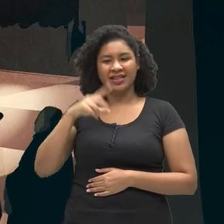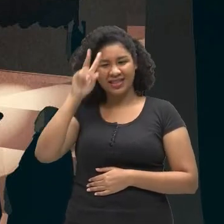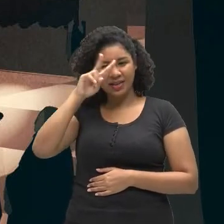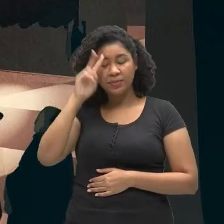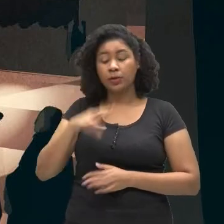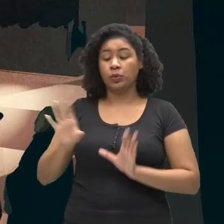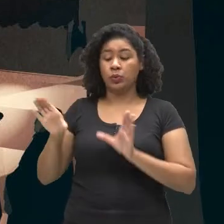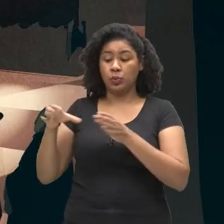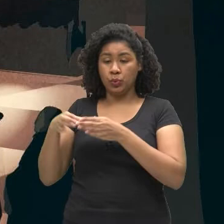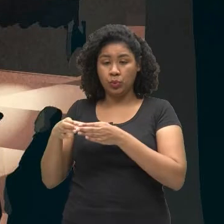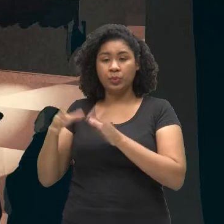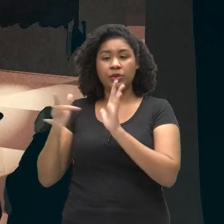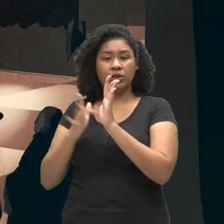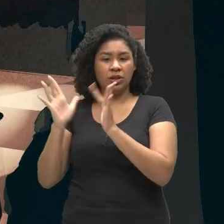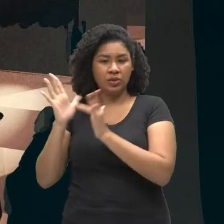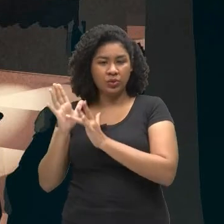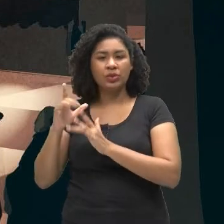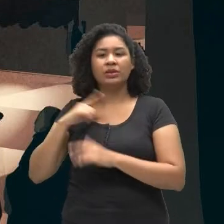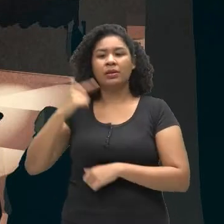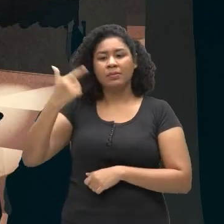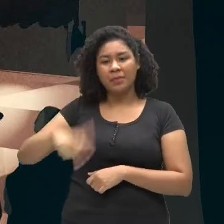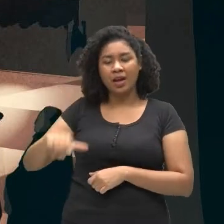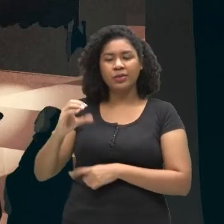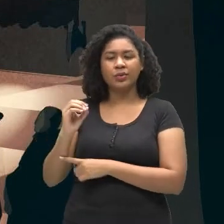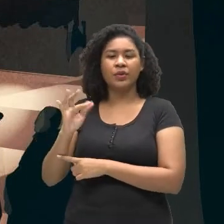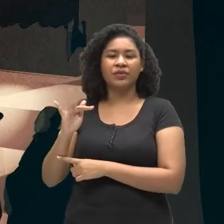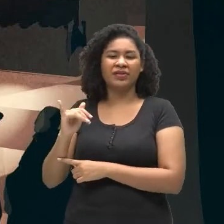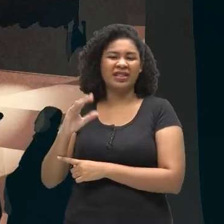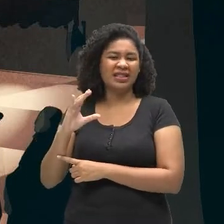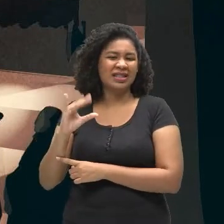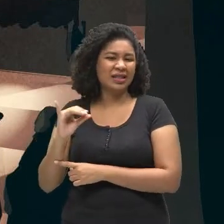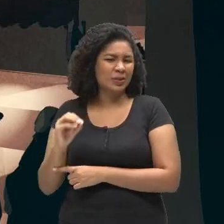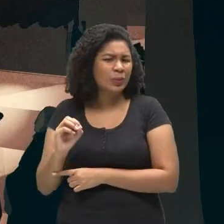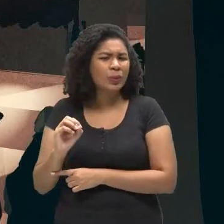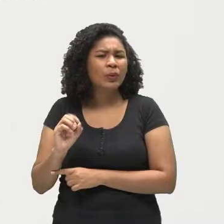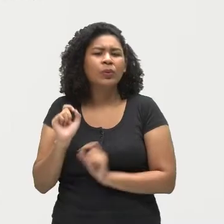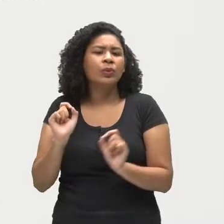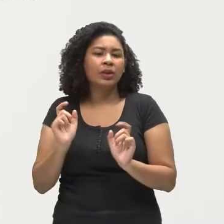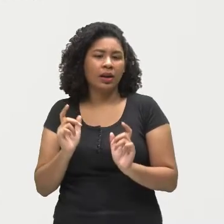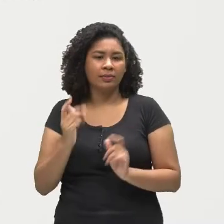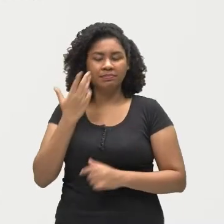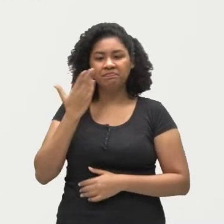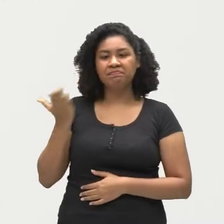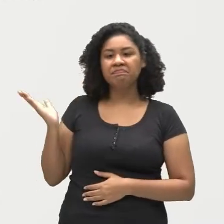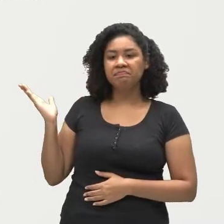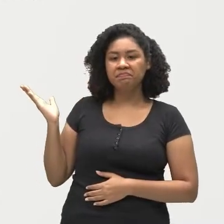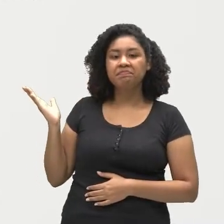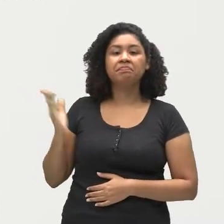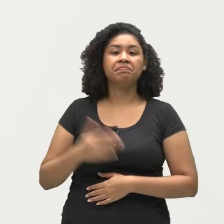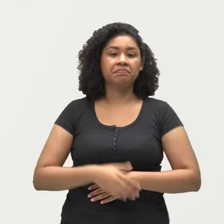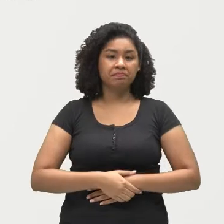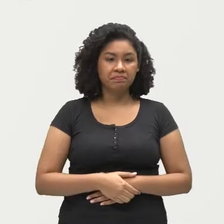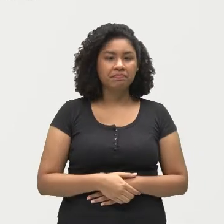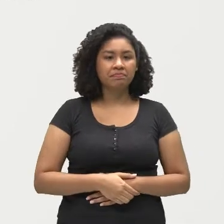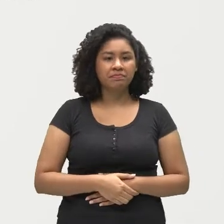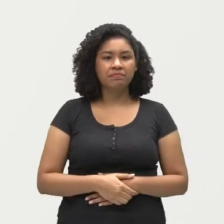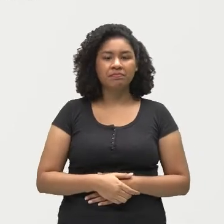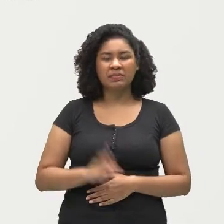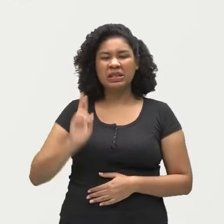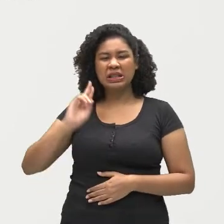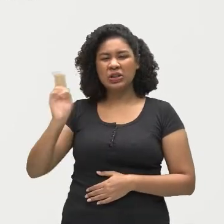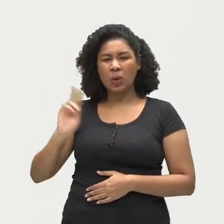cobrança de dízimo, veio o Tribunal do Santo Ofício. Olha aí para vocês o texto. O Tribunal do Santo Ofício, mais conhecido